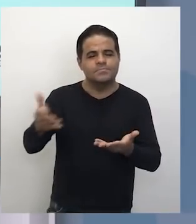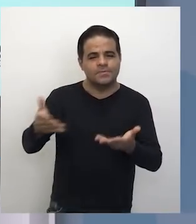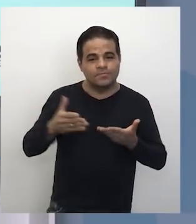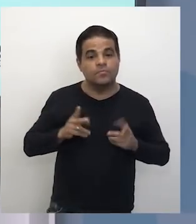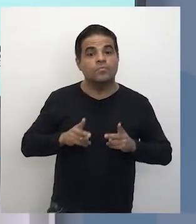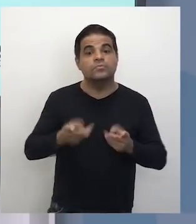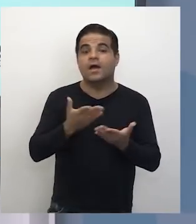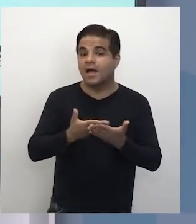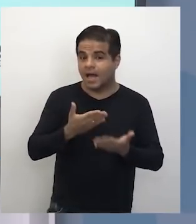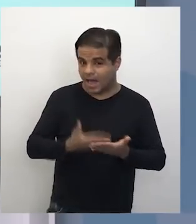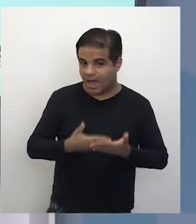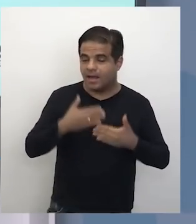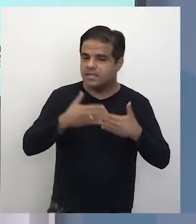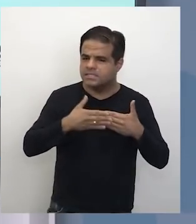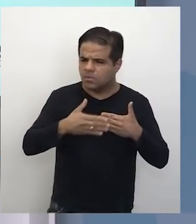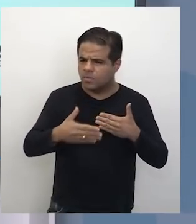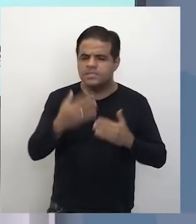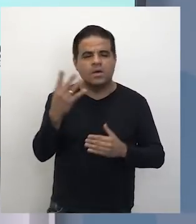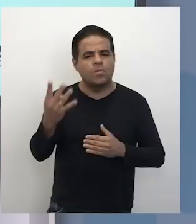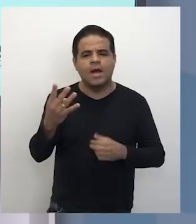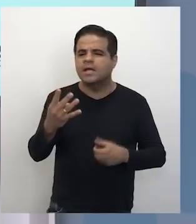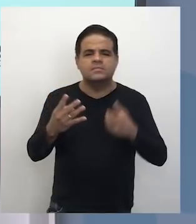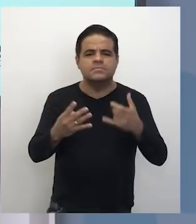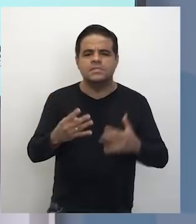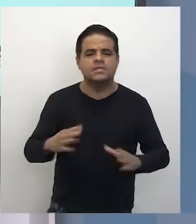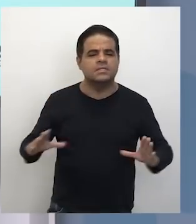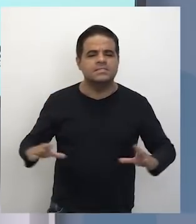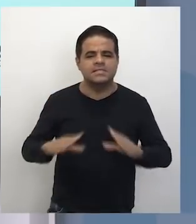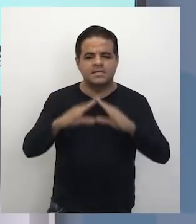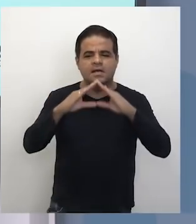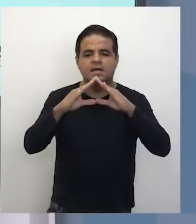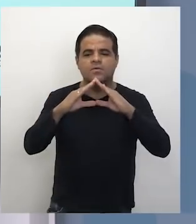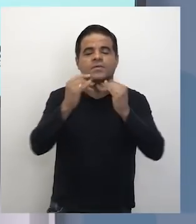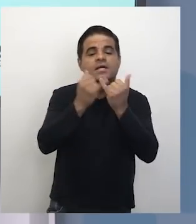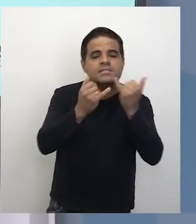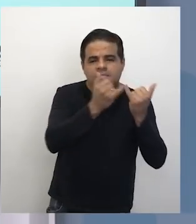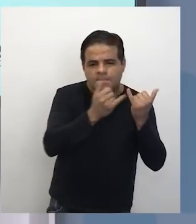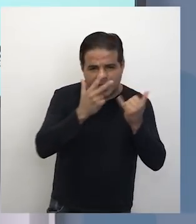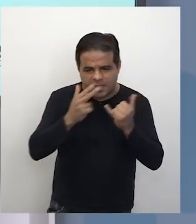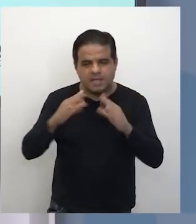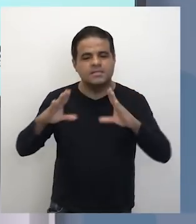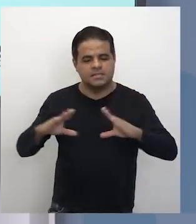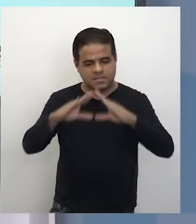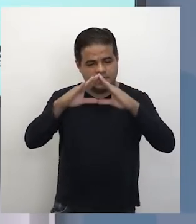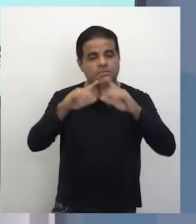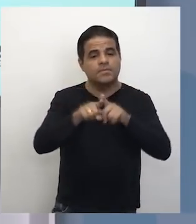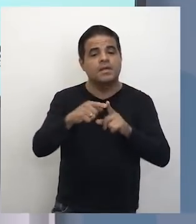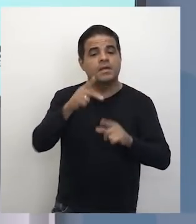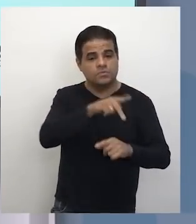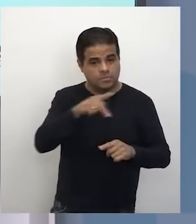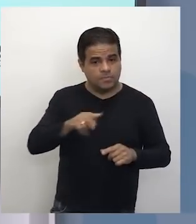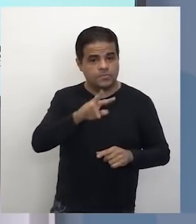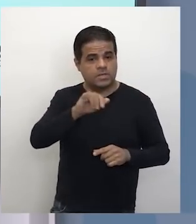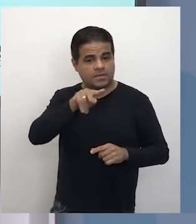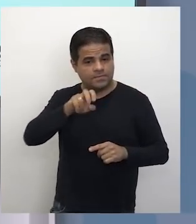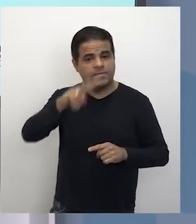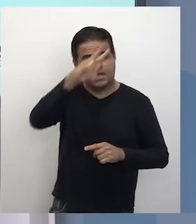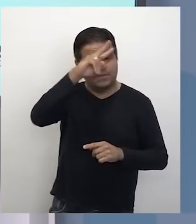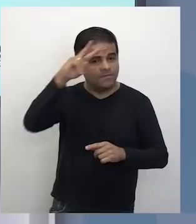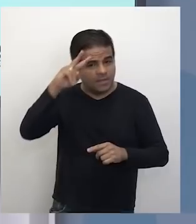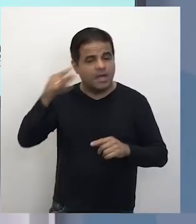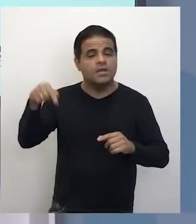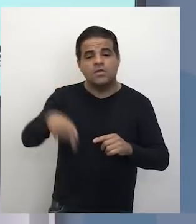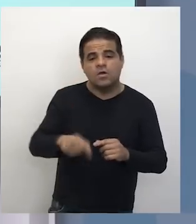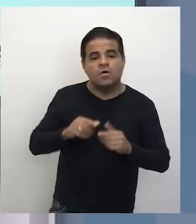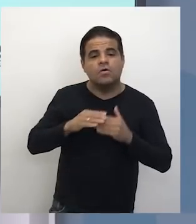nossa aula da sequência 4, falando sobre os triângulos e as semelhanças de triângulos, tá certo? Eu sou a professora Viviane e vou conduzir essa aula